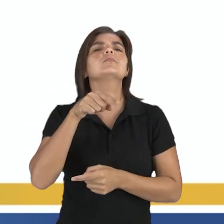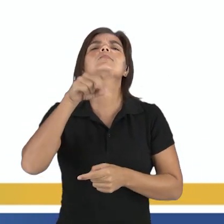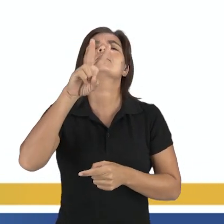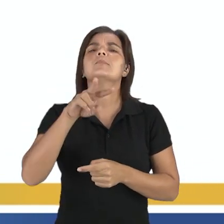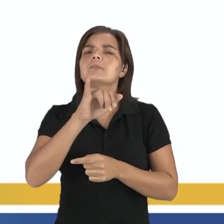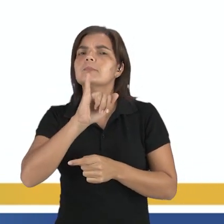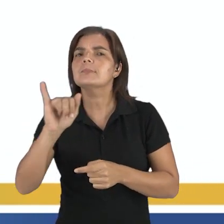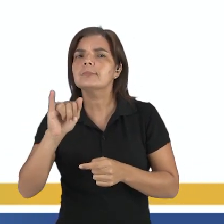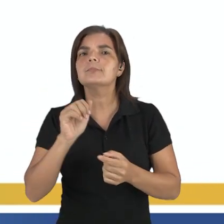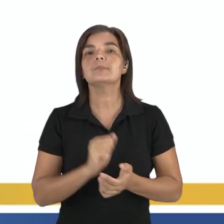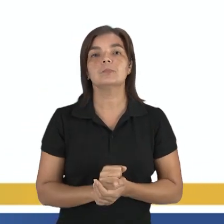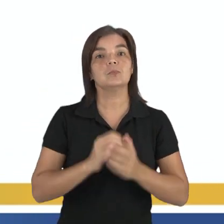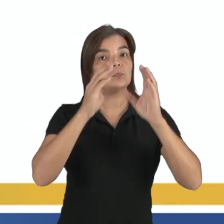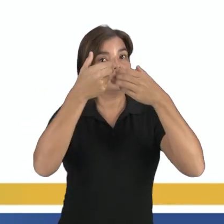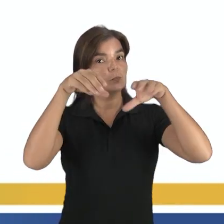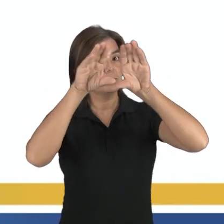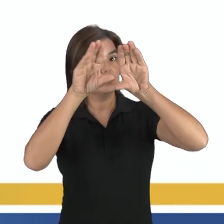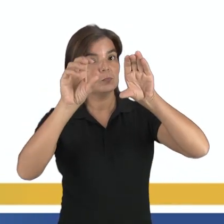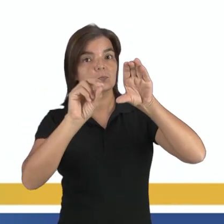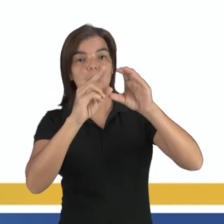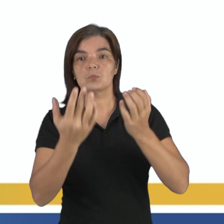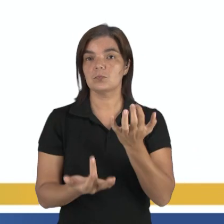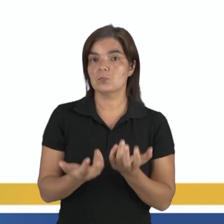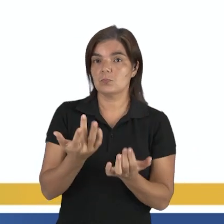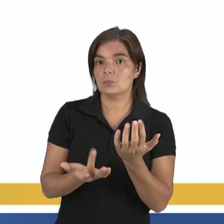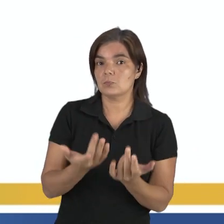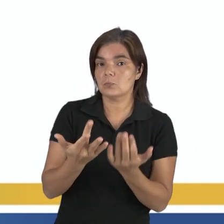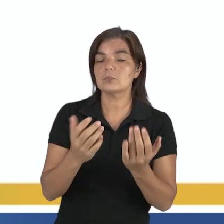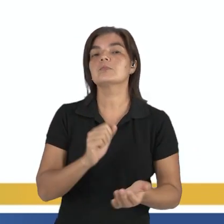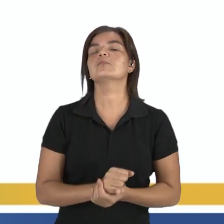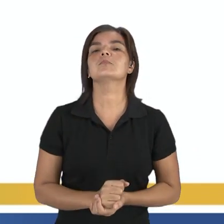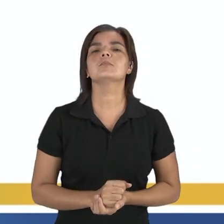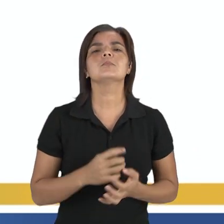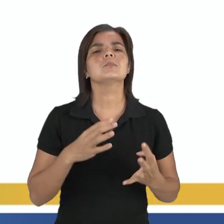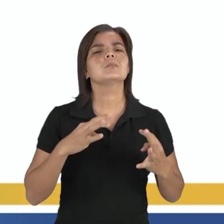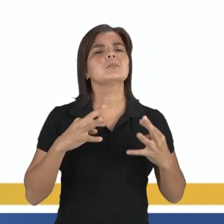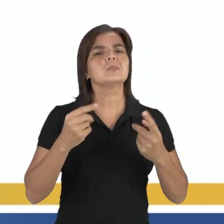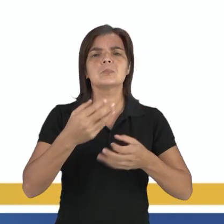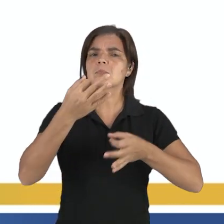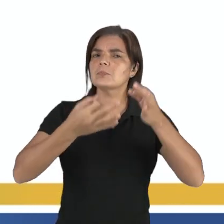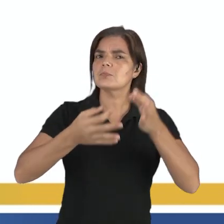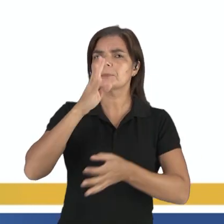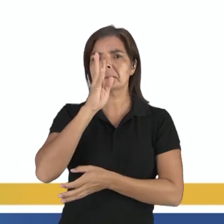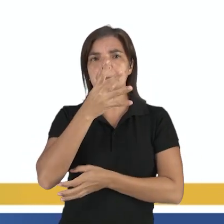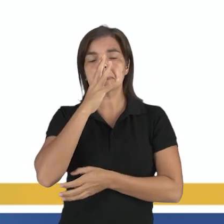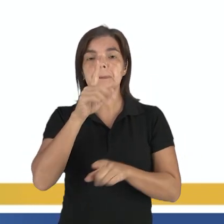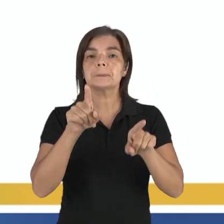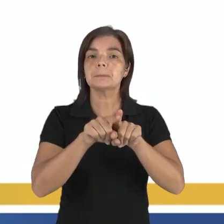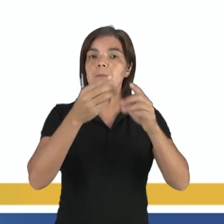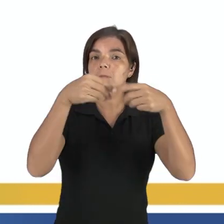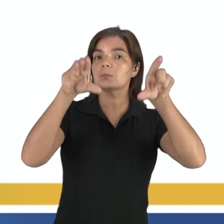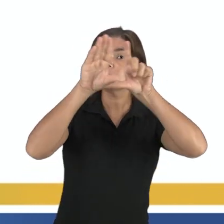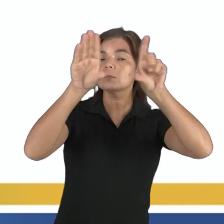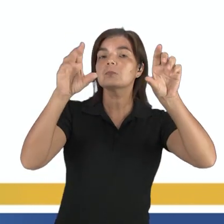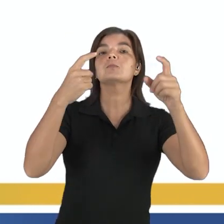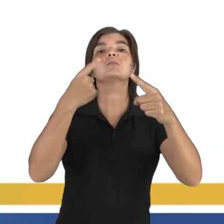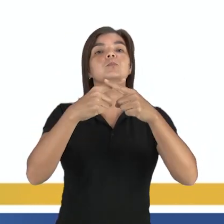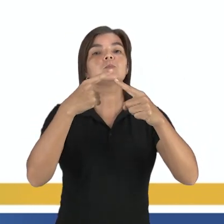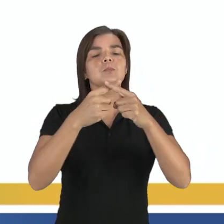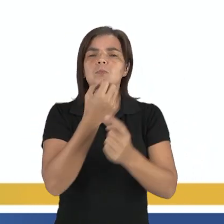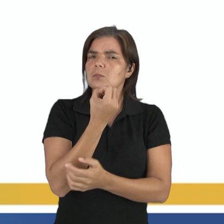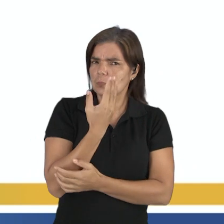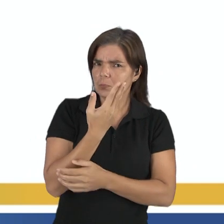para onde você vai? Para o céu ou para o inferno? E aí tem todo um julgamento. Elas vão para o céu por quê? Porque